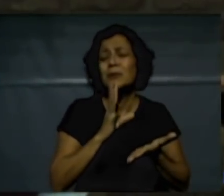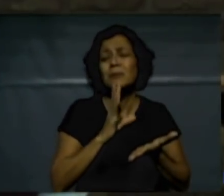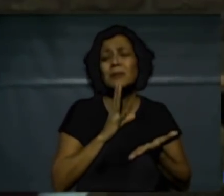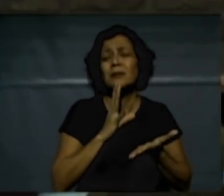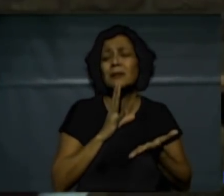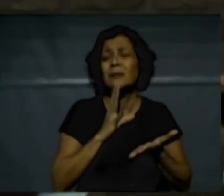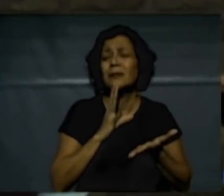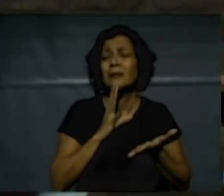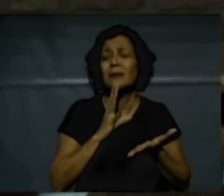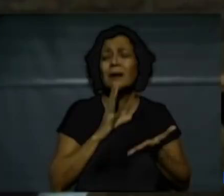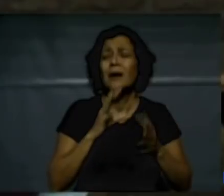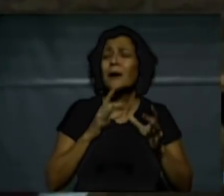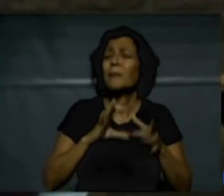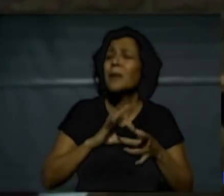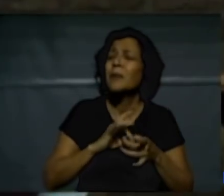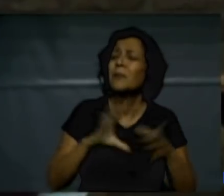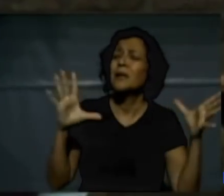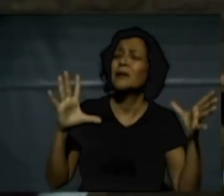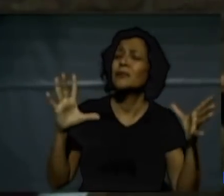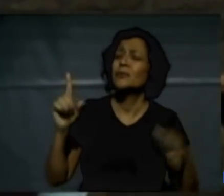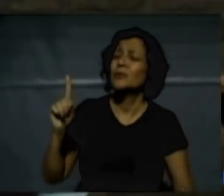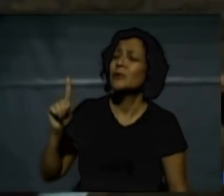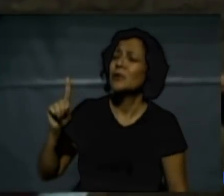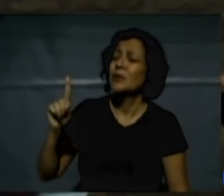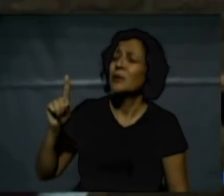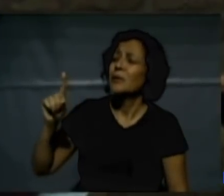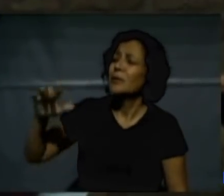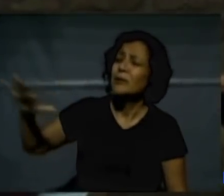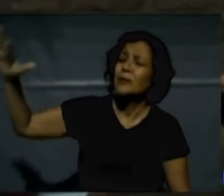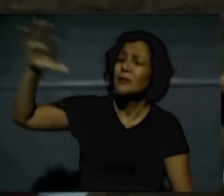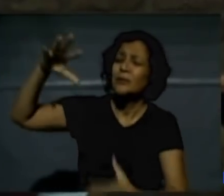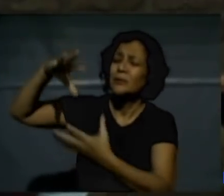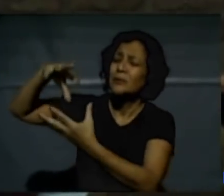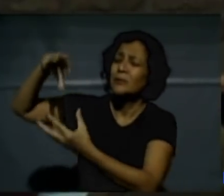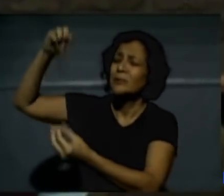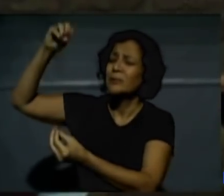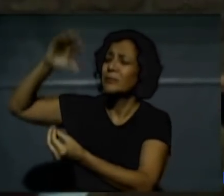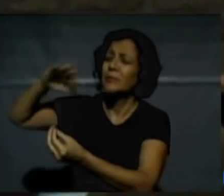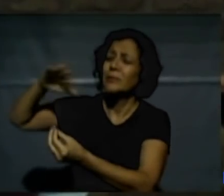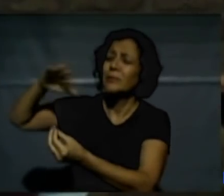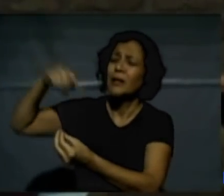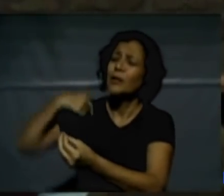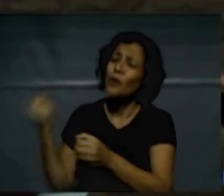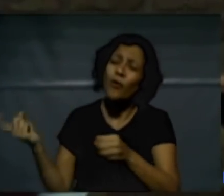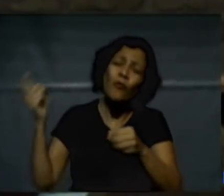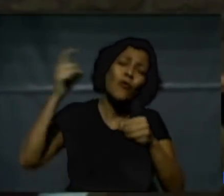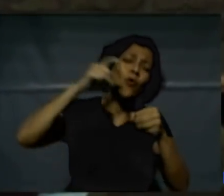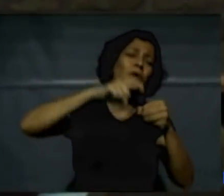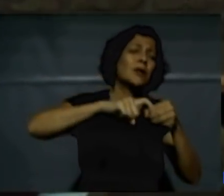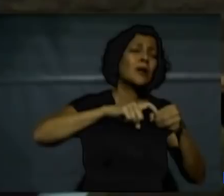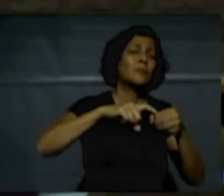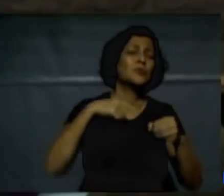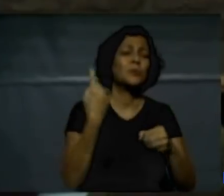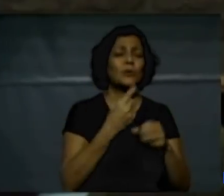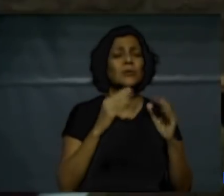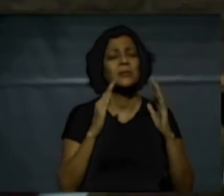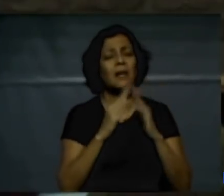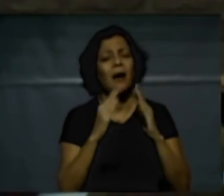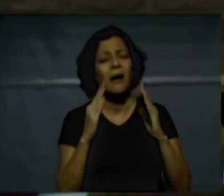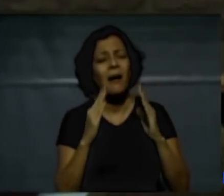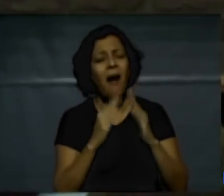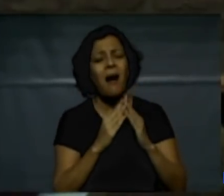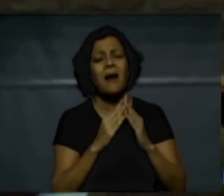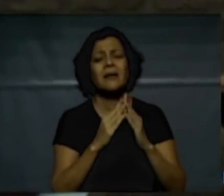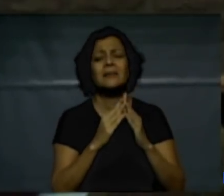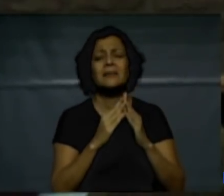Permite, irmãos espirituais do Centro Espírita Trabalhadores de Jesus, retornarmos em paz para os nossos lares, levando